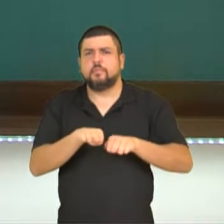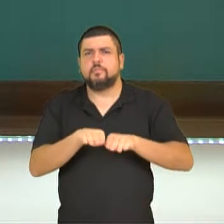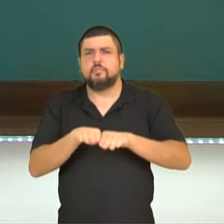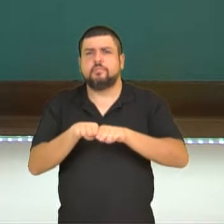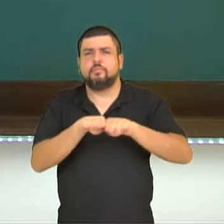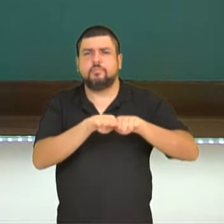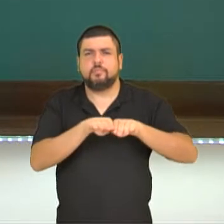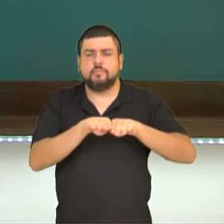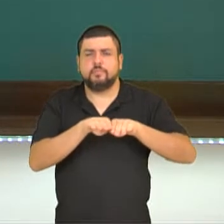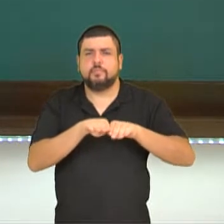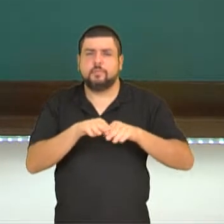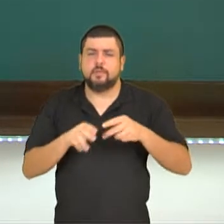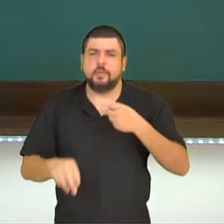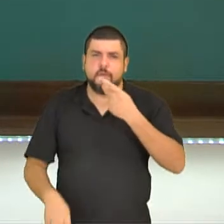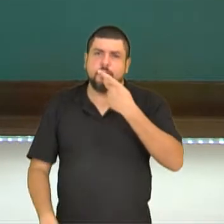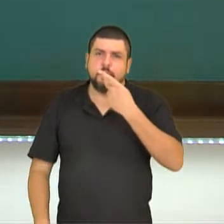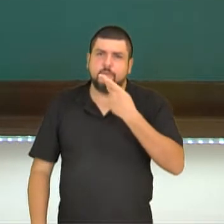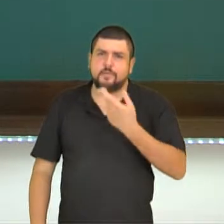está dizendo.